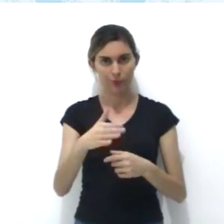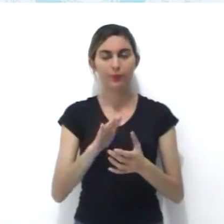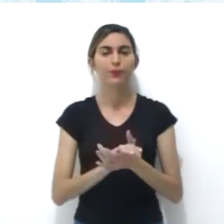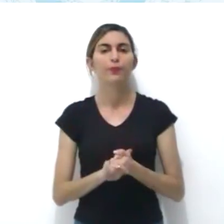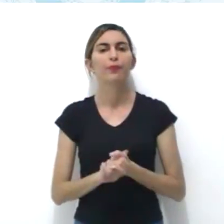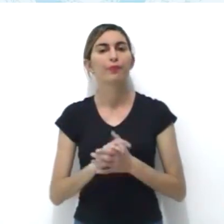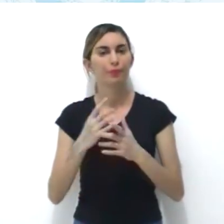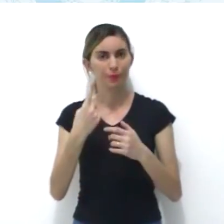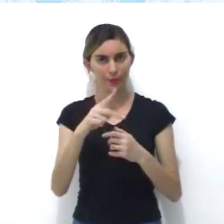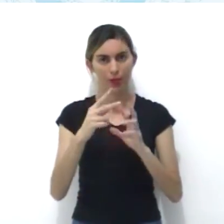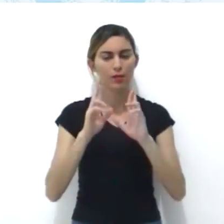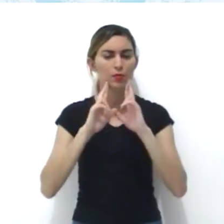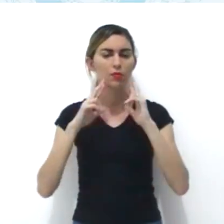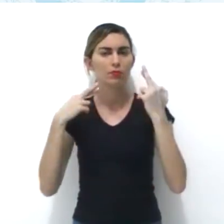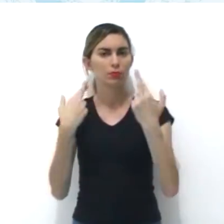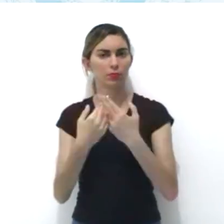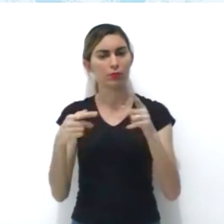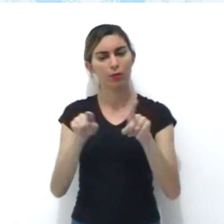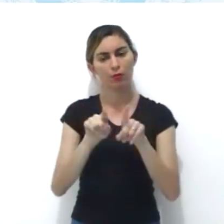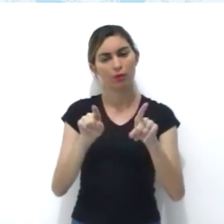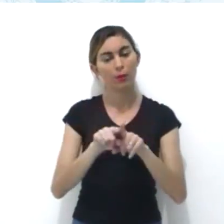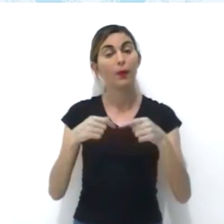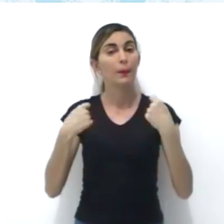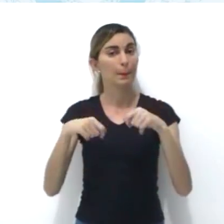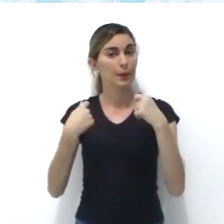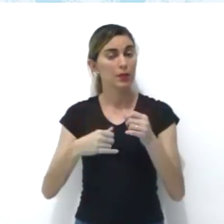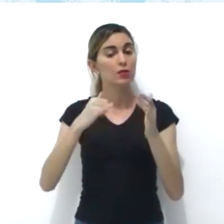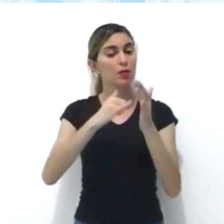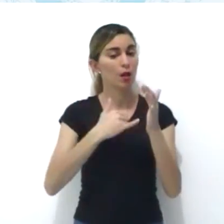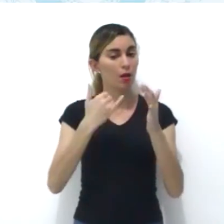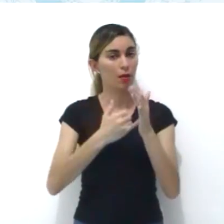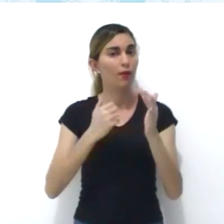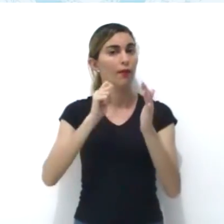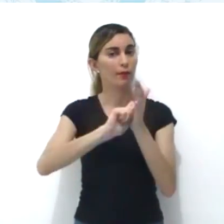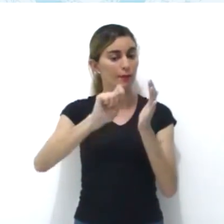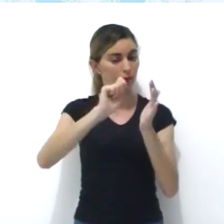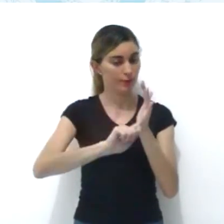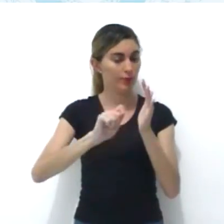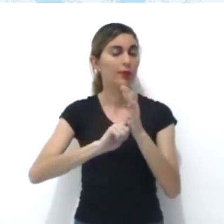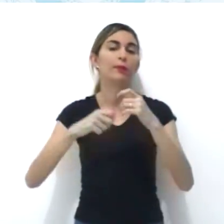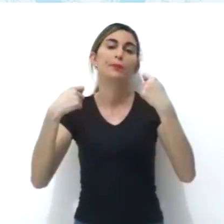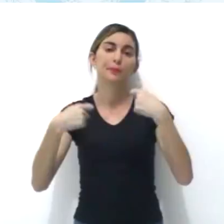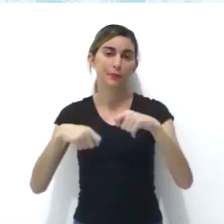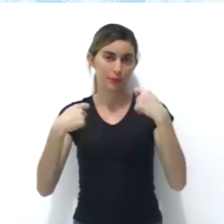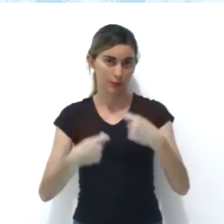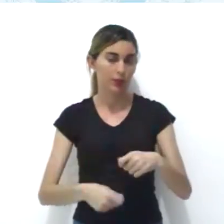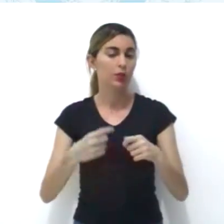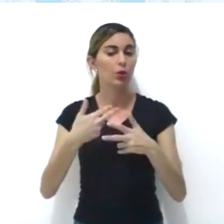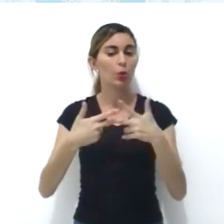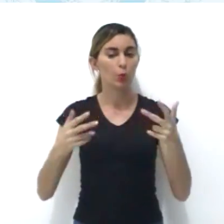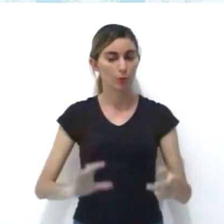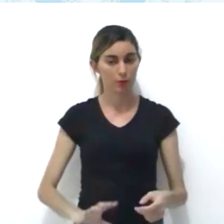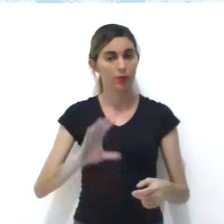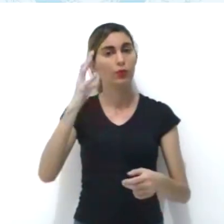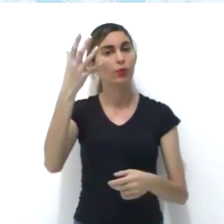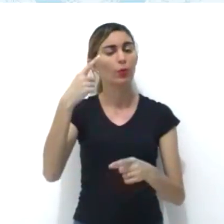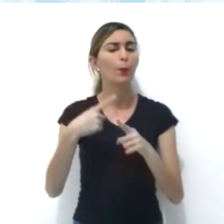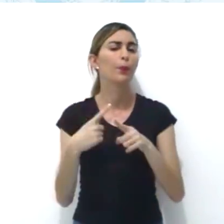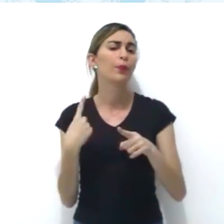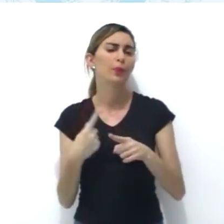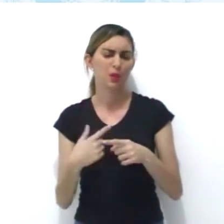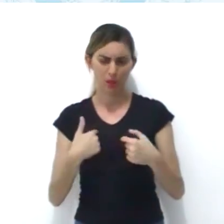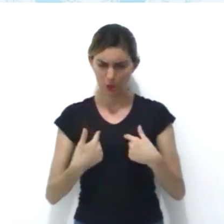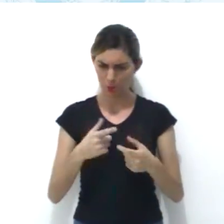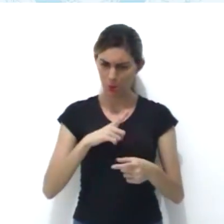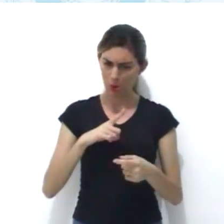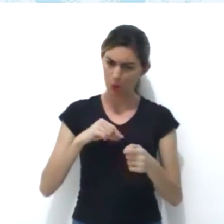pouquinho, tá? Nessas reuniões também são necessários que se registre. A gente tem que registrar o que está acontecendo ali.